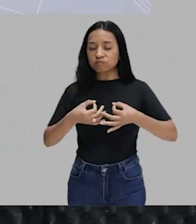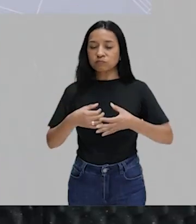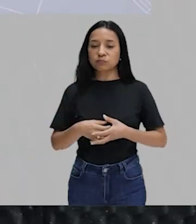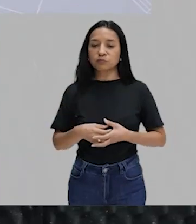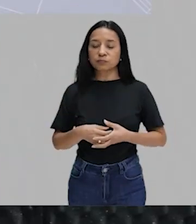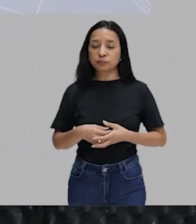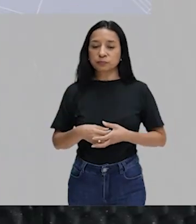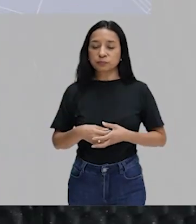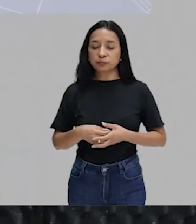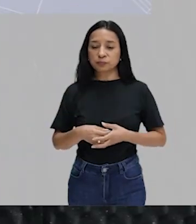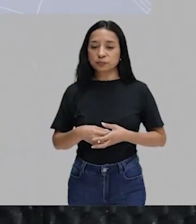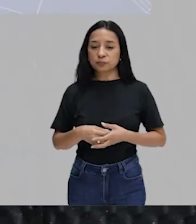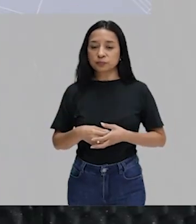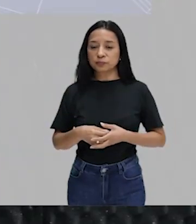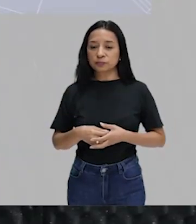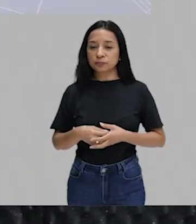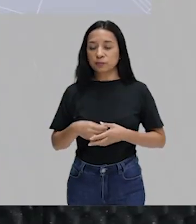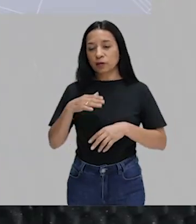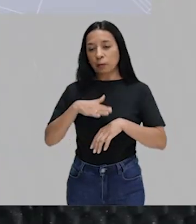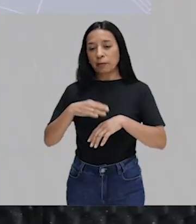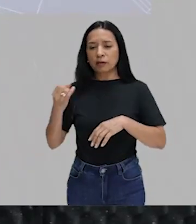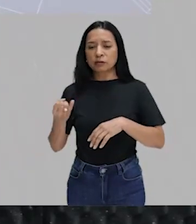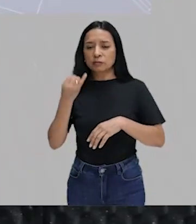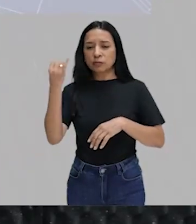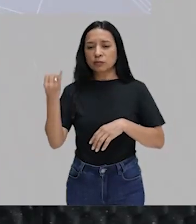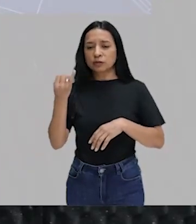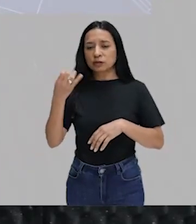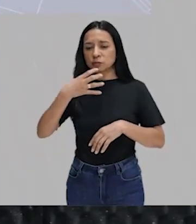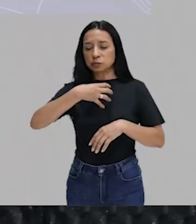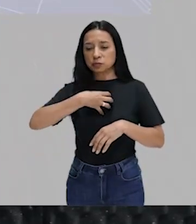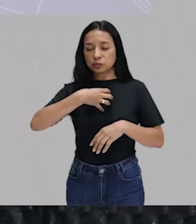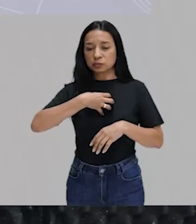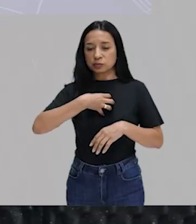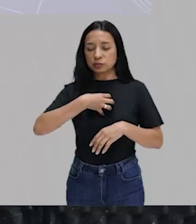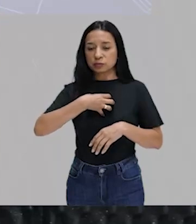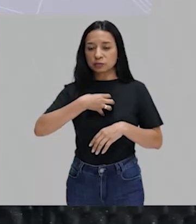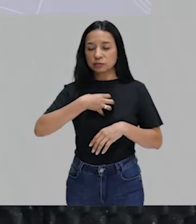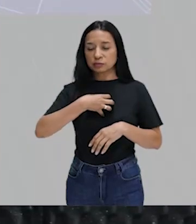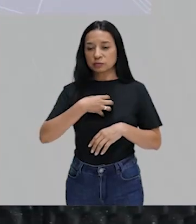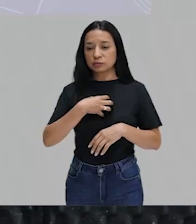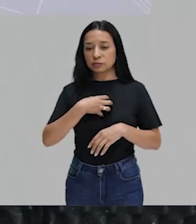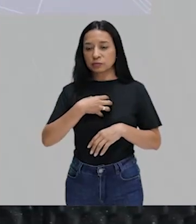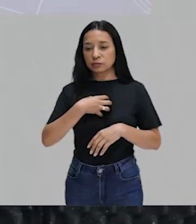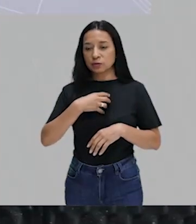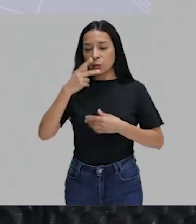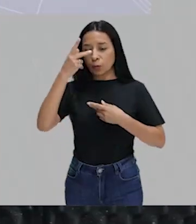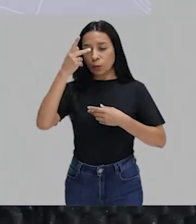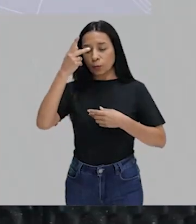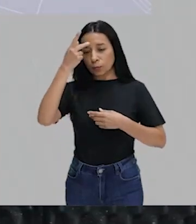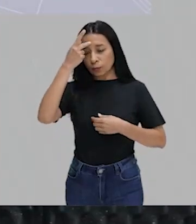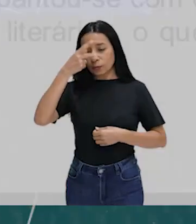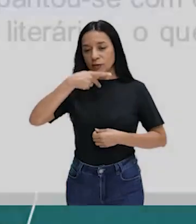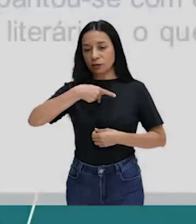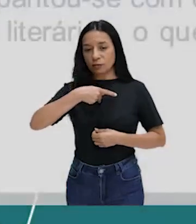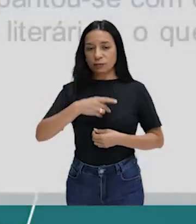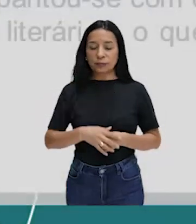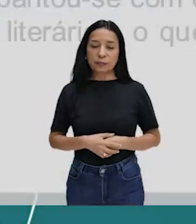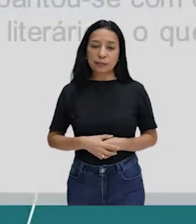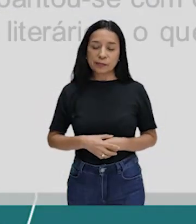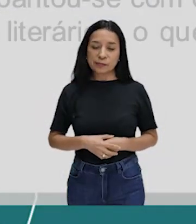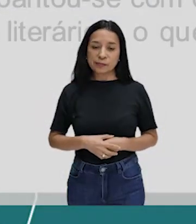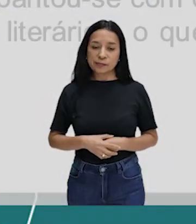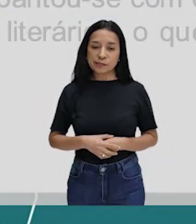metrificação são bem mais importantes que os sentimentos do eu poético, do eu lírico, tá